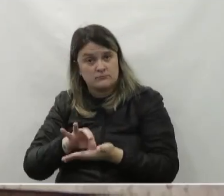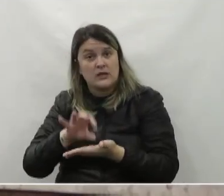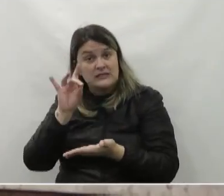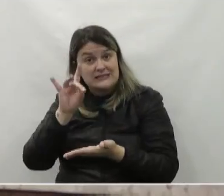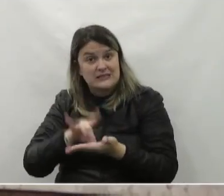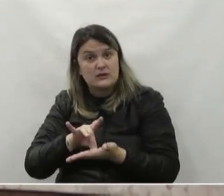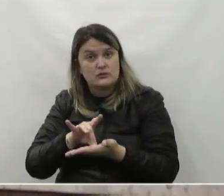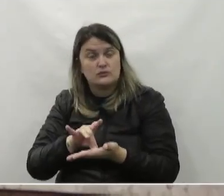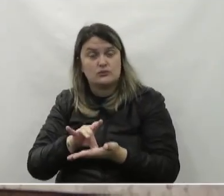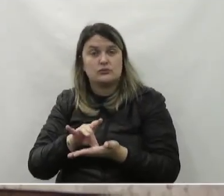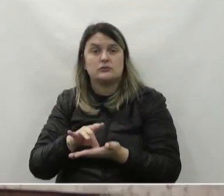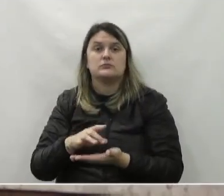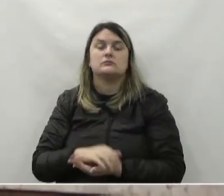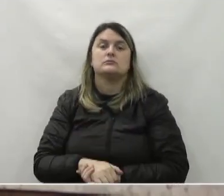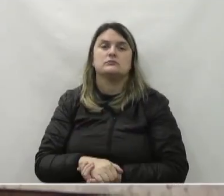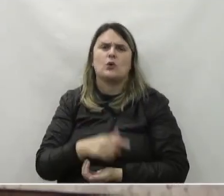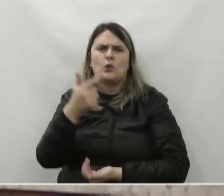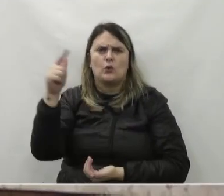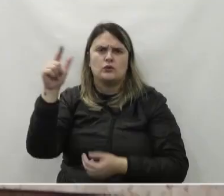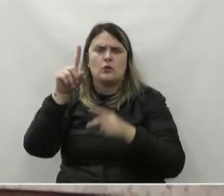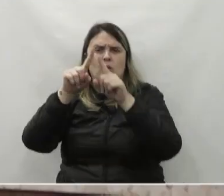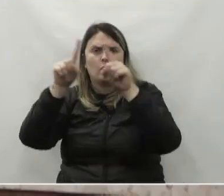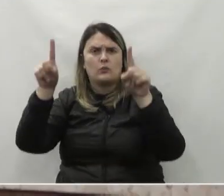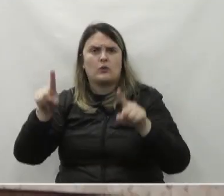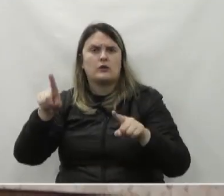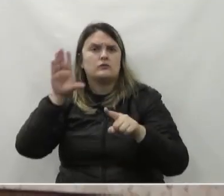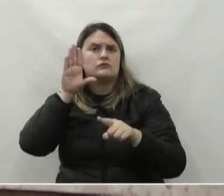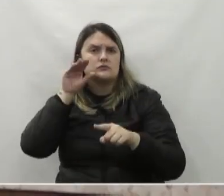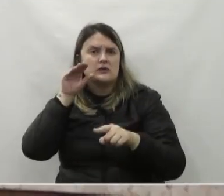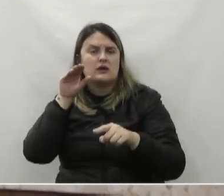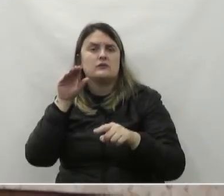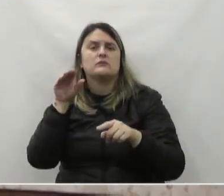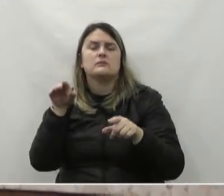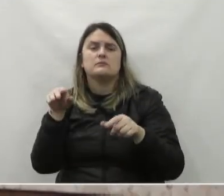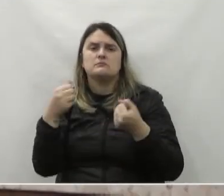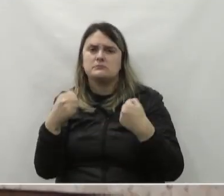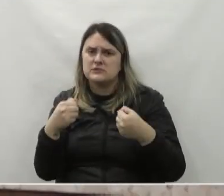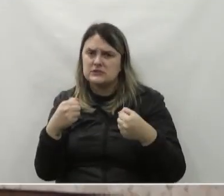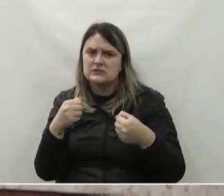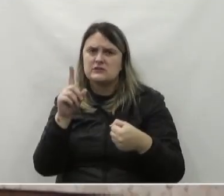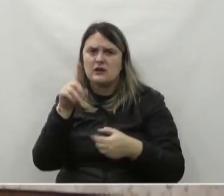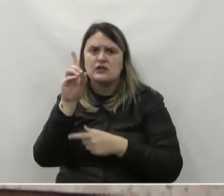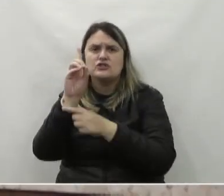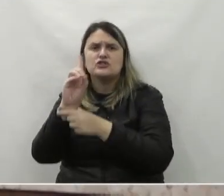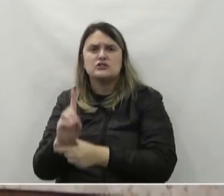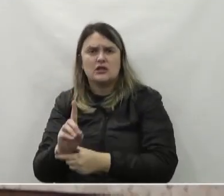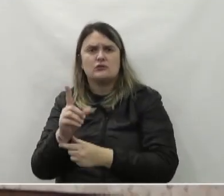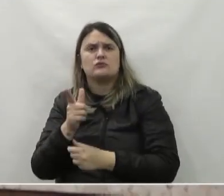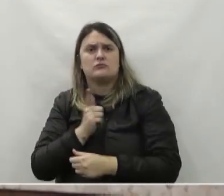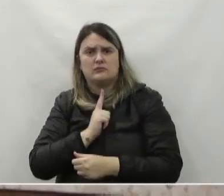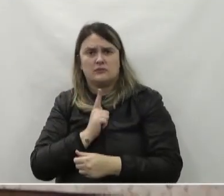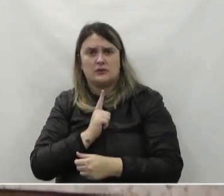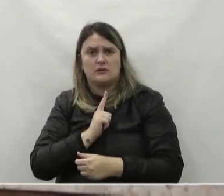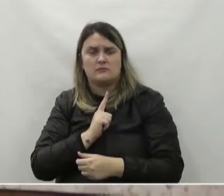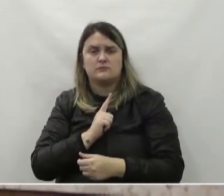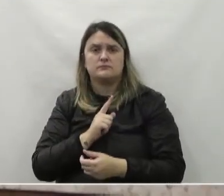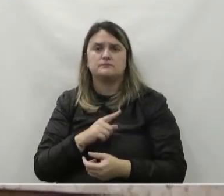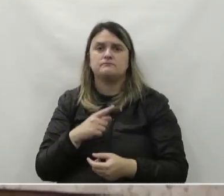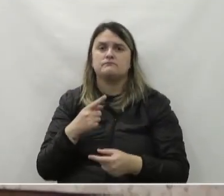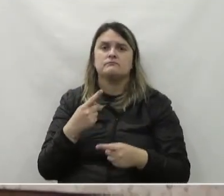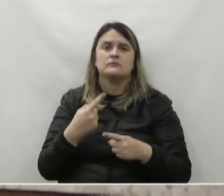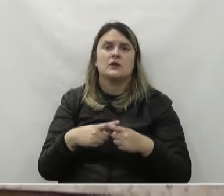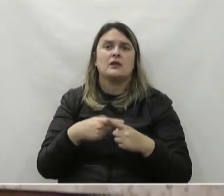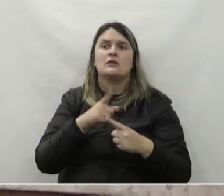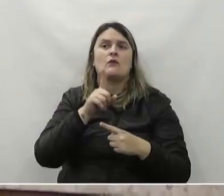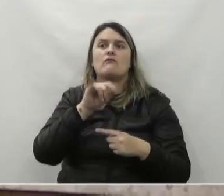defasada e, enfim, e todos os outros funcionários do município aí, é um direito que eles têm, né, por causa que não estão